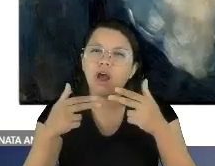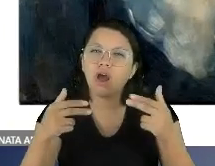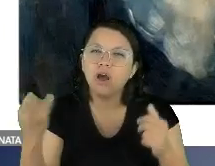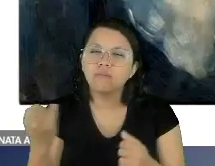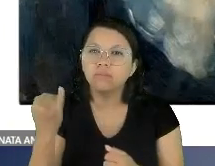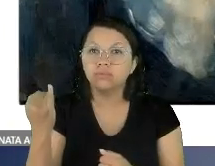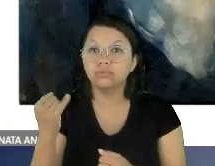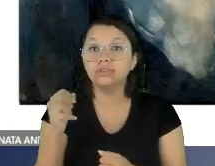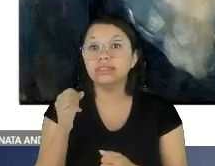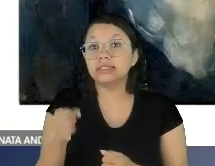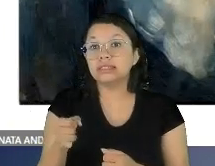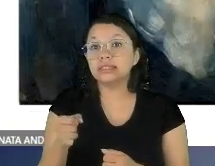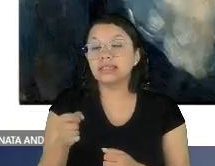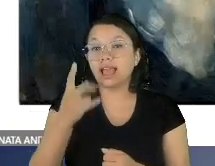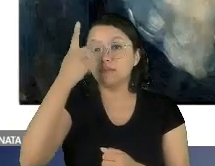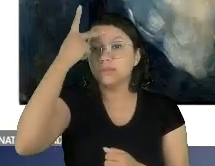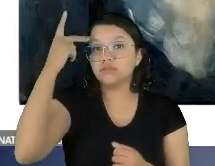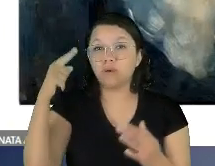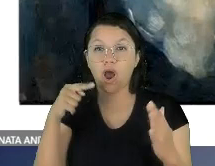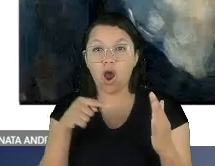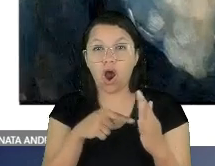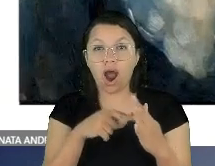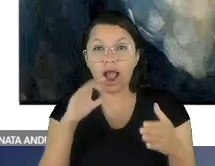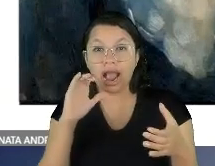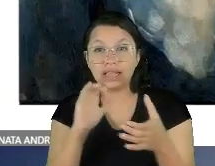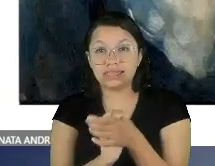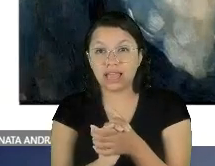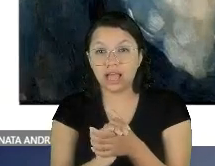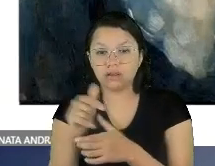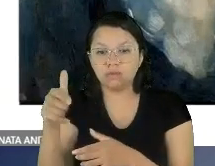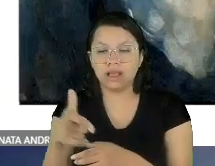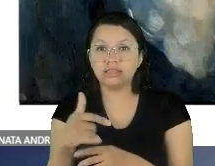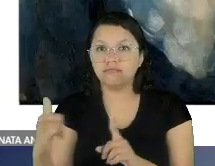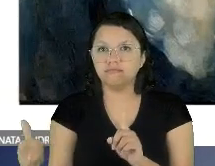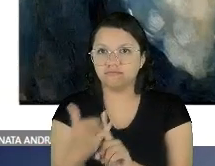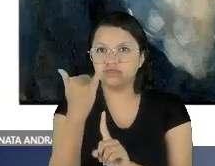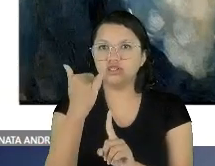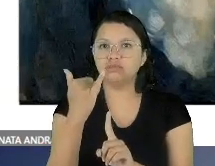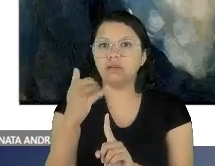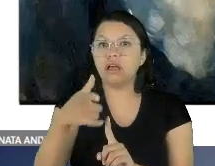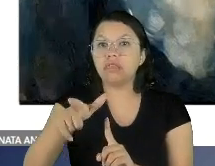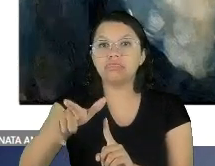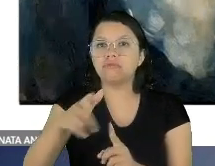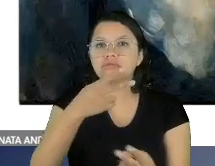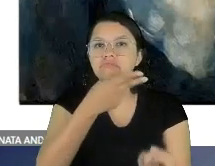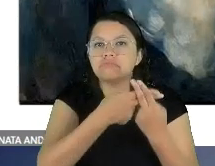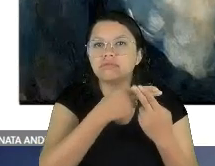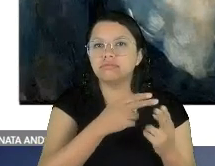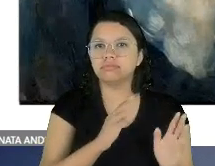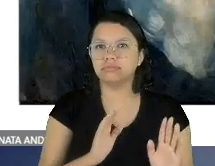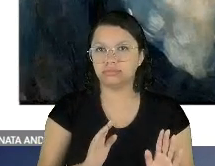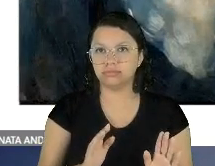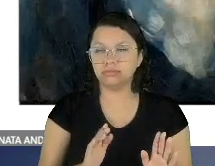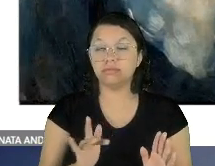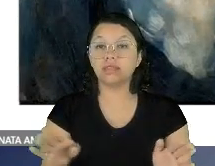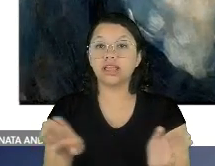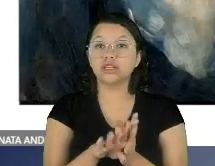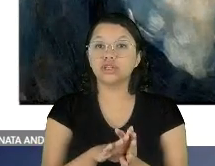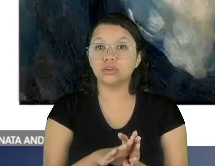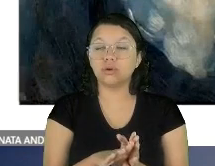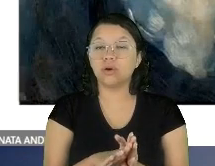os ofensores casassem com as vítimas, eles eram isentos de pena. E aí chegou a